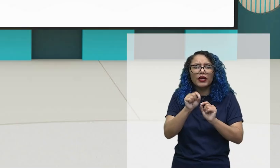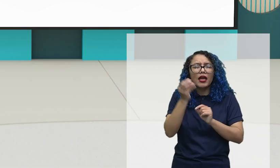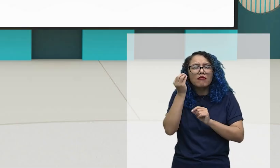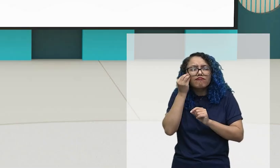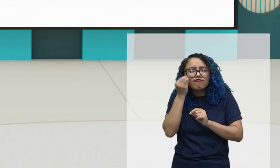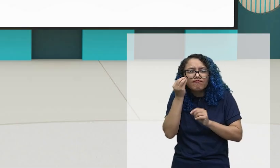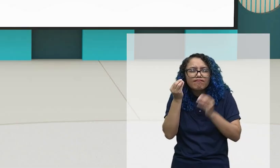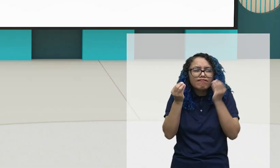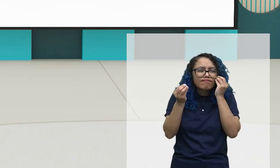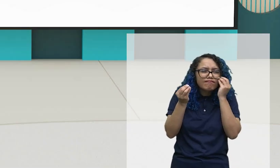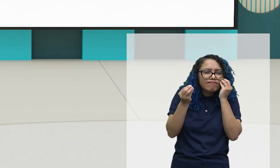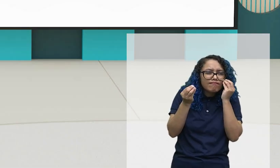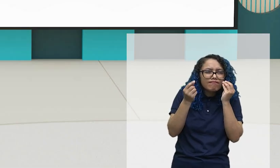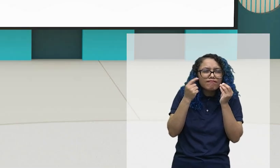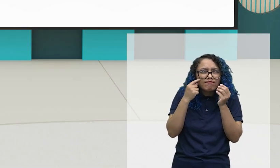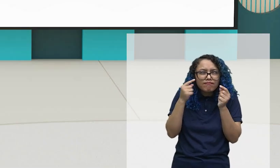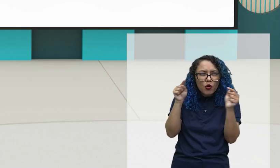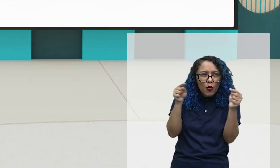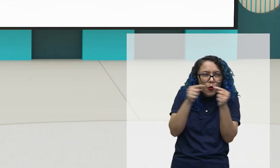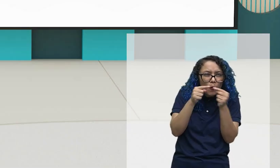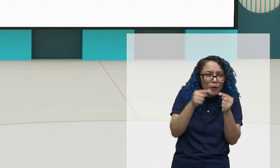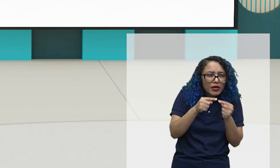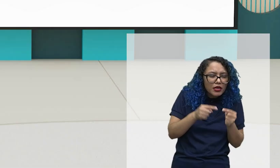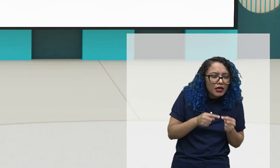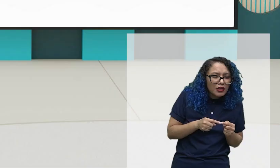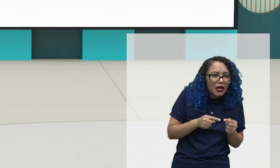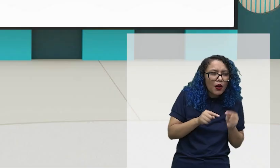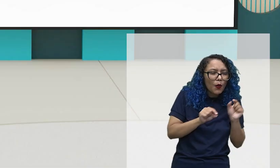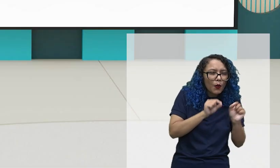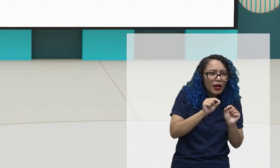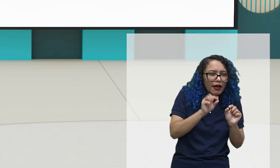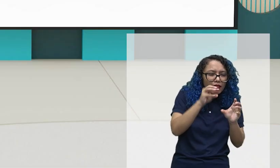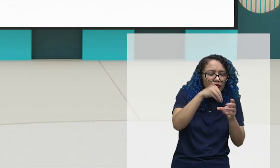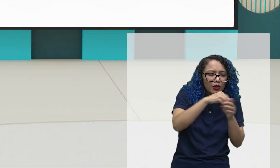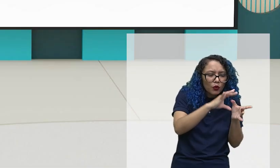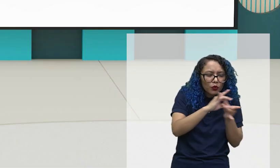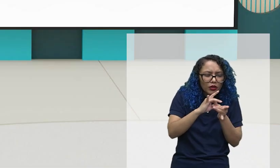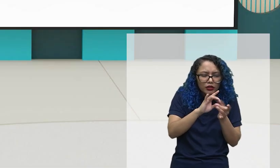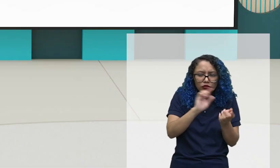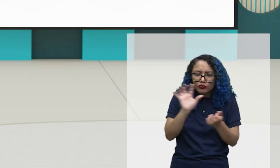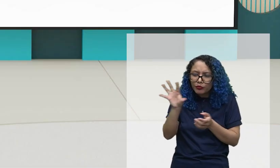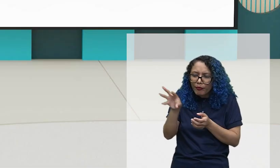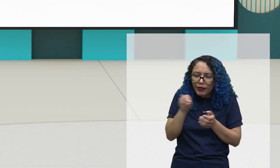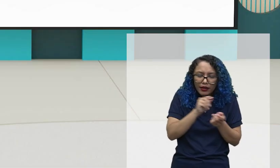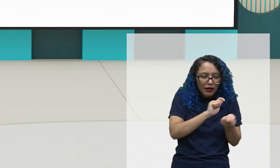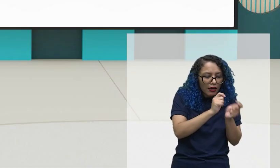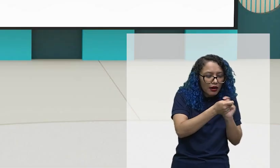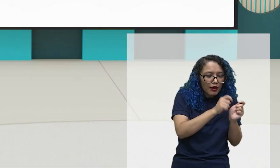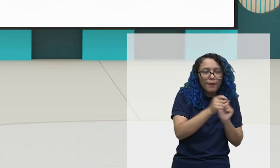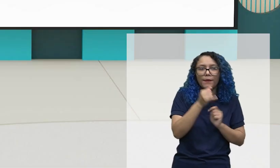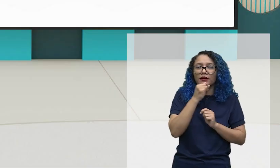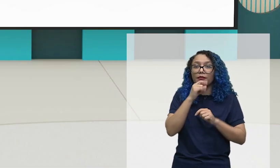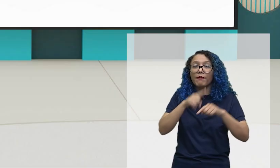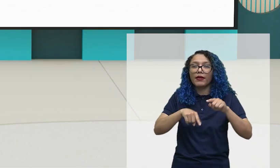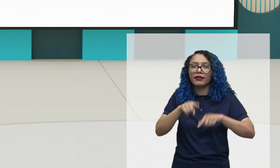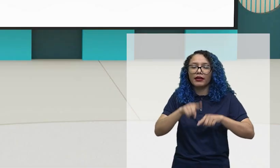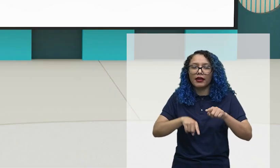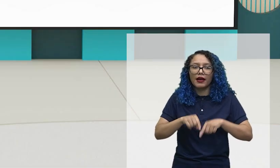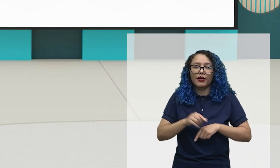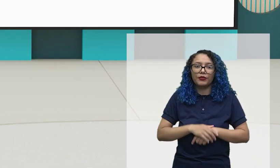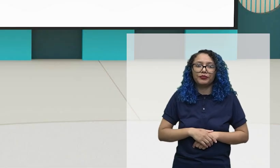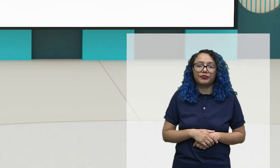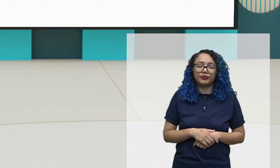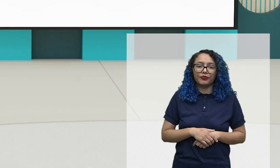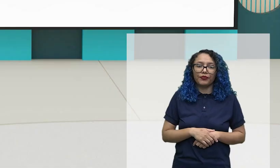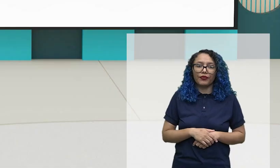corporais. As pessoas vão experimentando, vendo o que é cabível dentro do nosso contexto e adaptando. Por exemplo, quando a gente fala